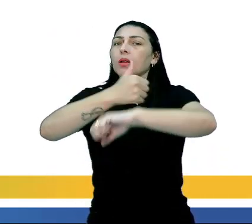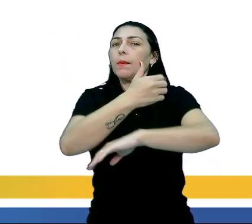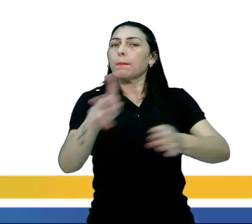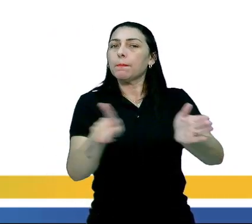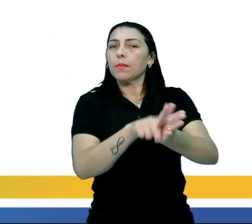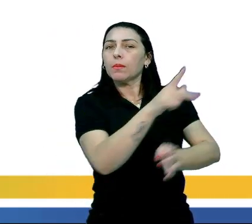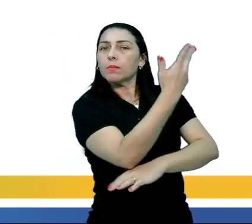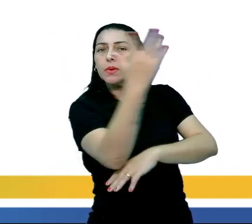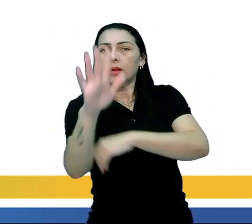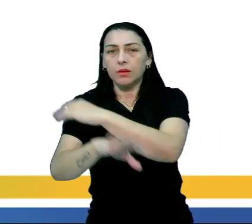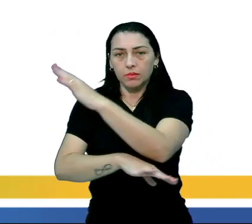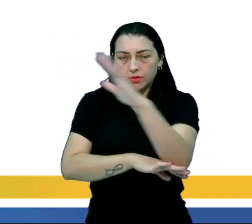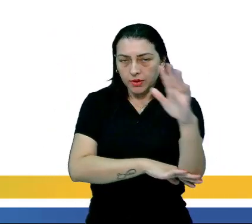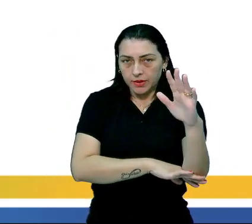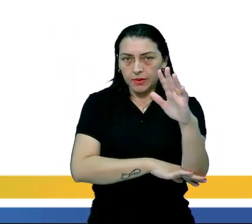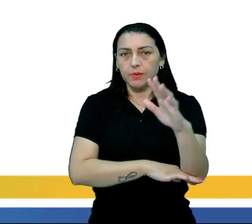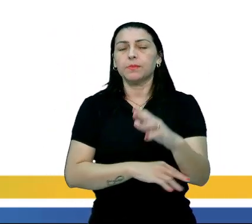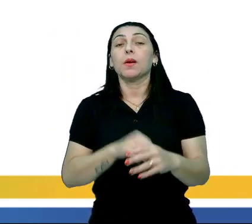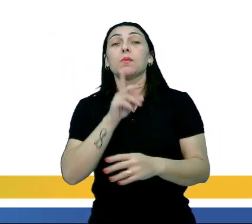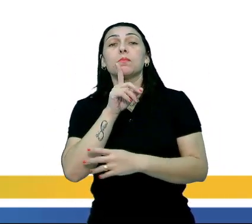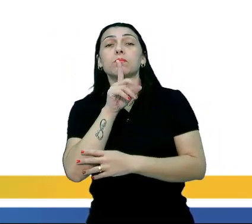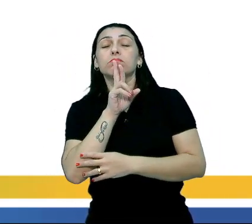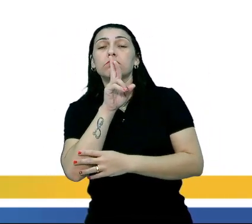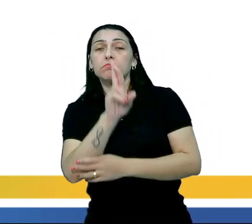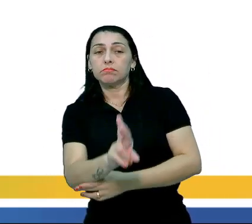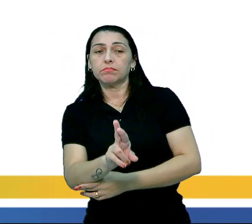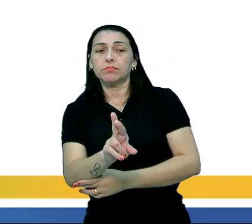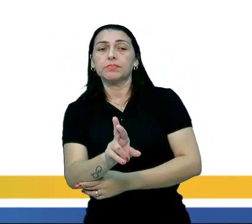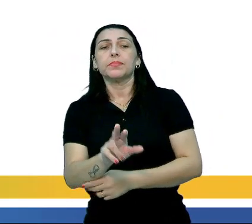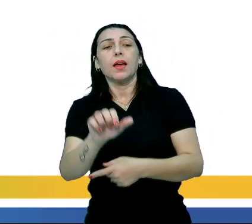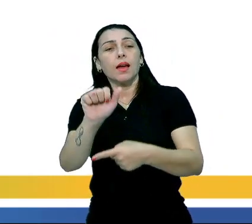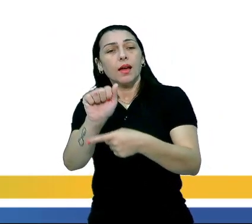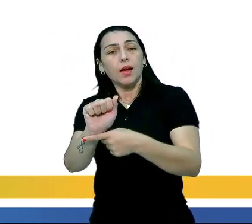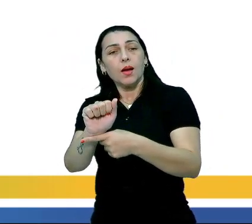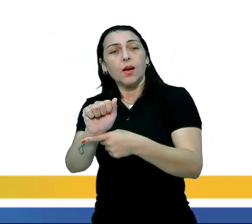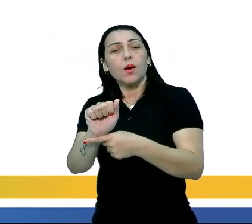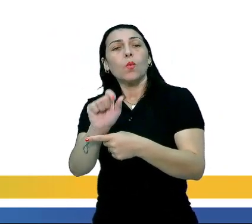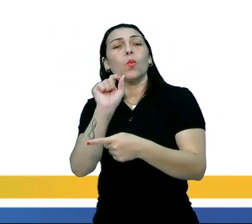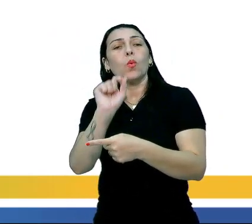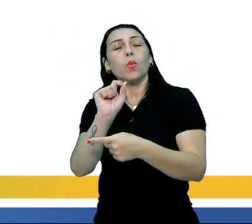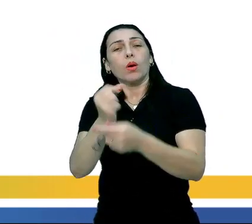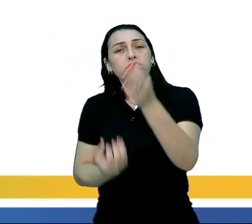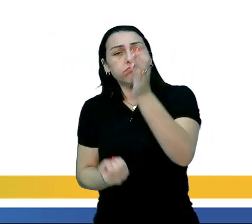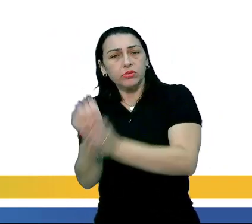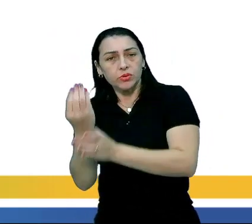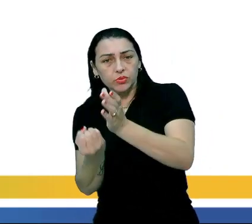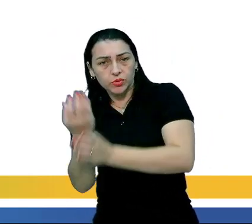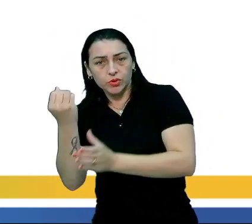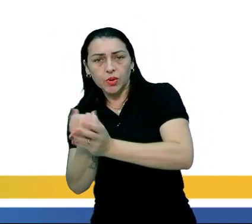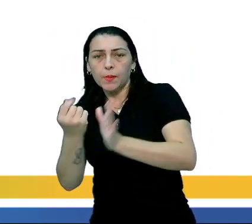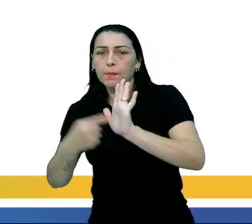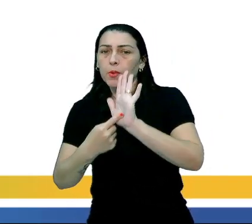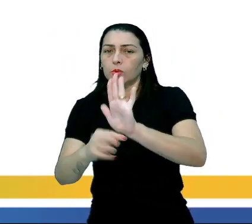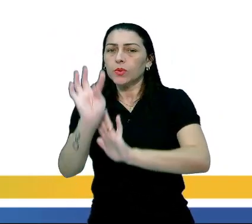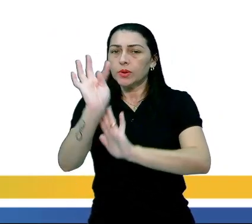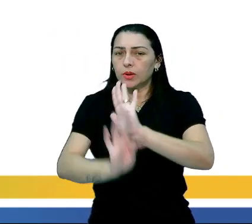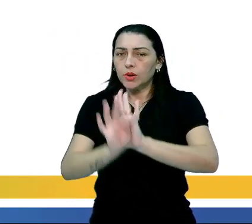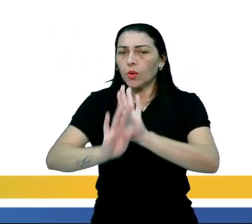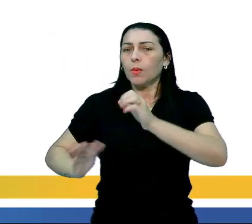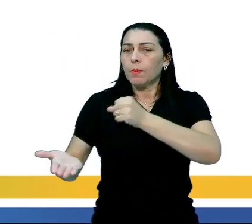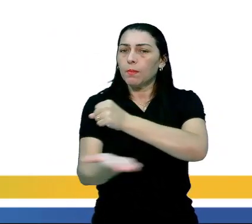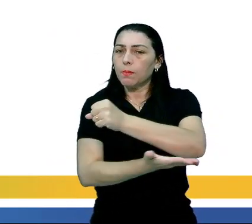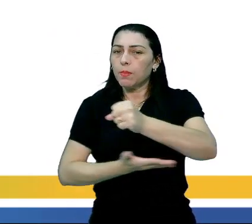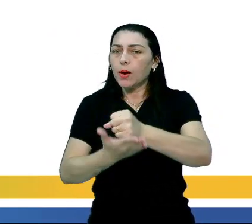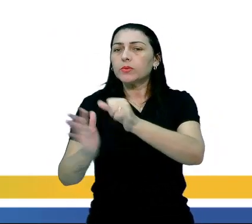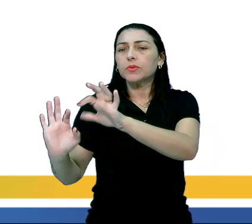da natureza. Vamos para o comando da questão? O paradigma produtivo apresentado no